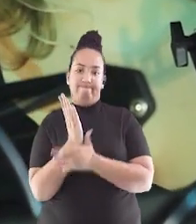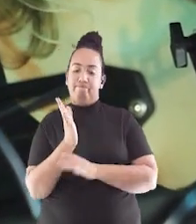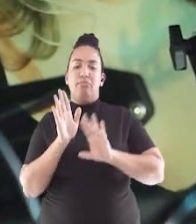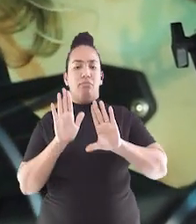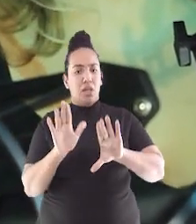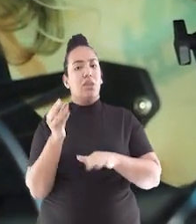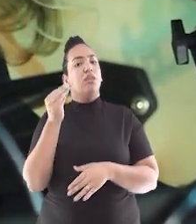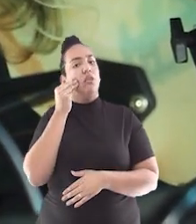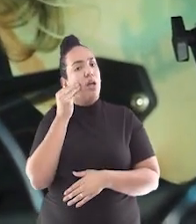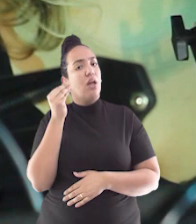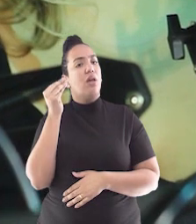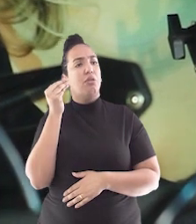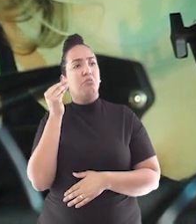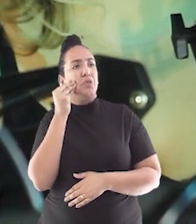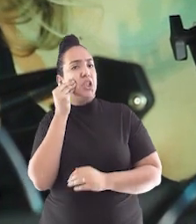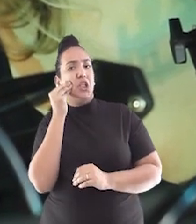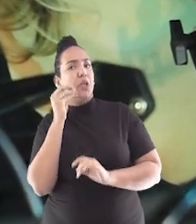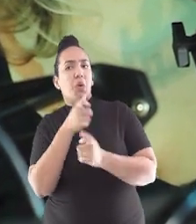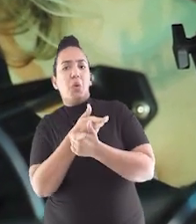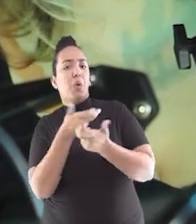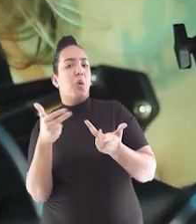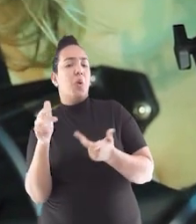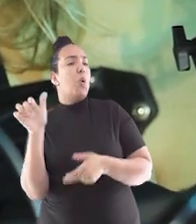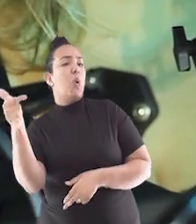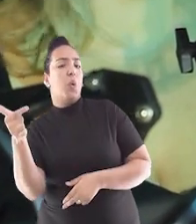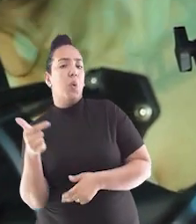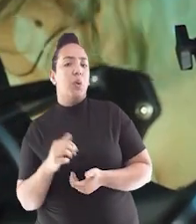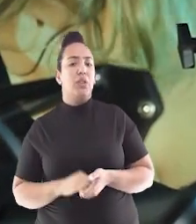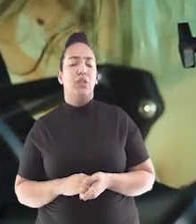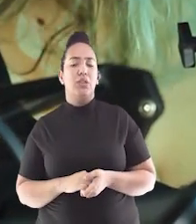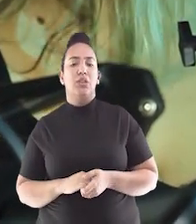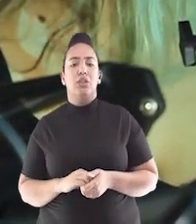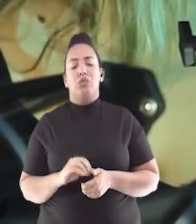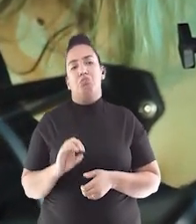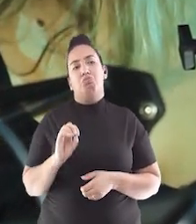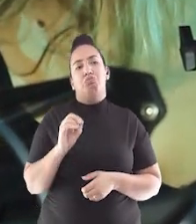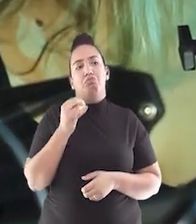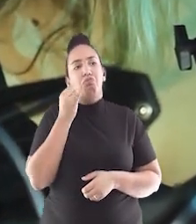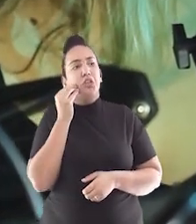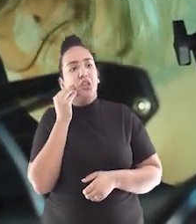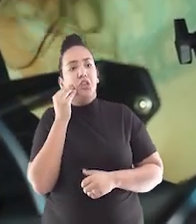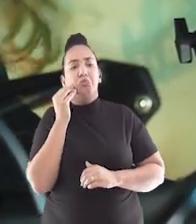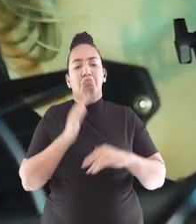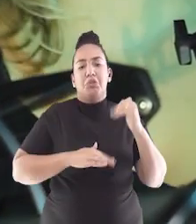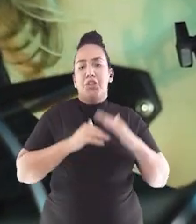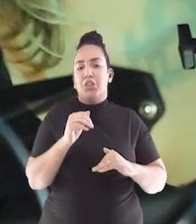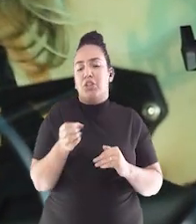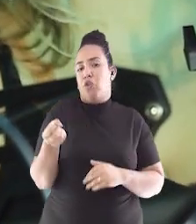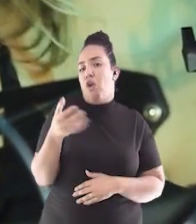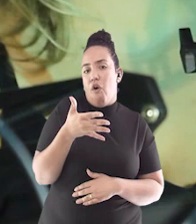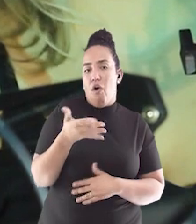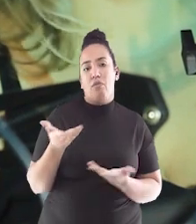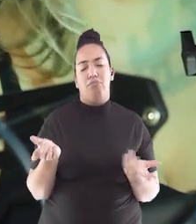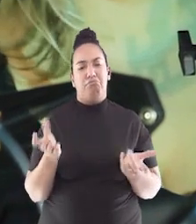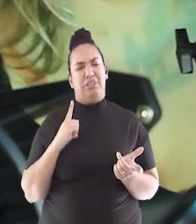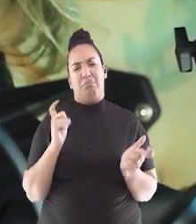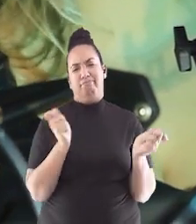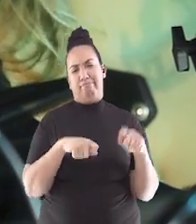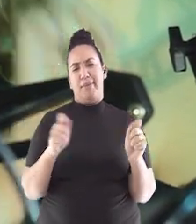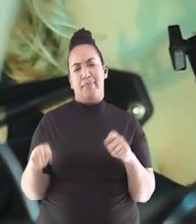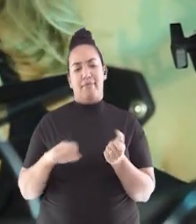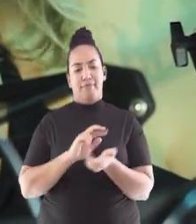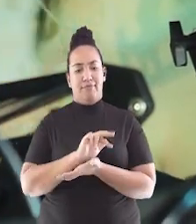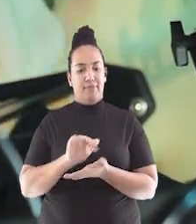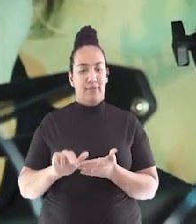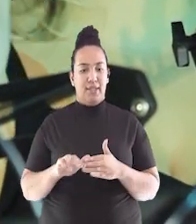Vai tentando outra coisa, vai entrando em alguma outra especialização, enfim, tem várias possibilidades.